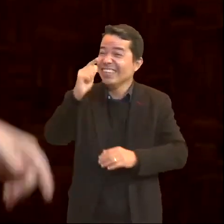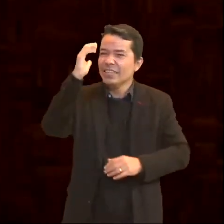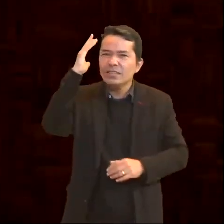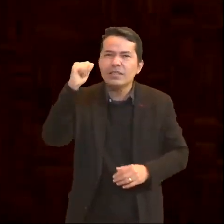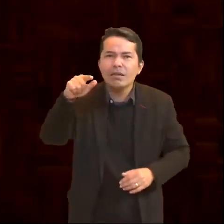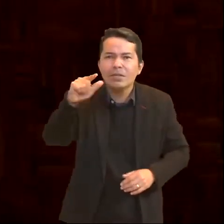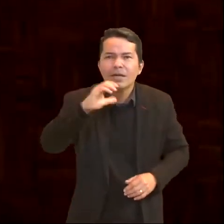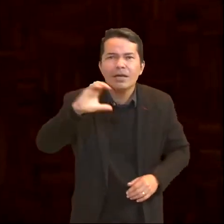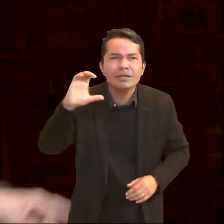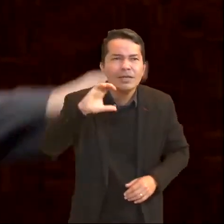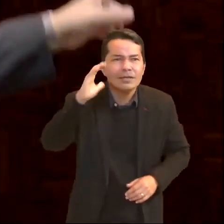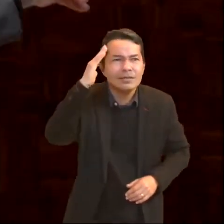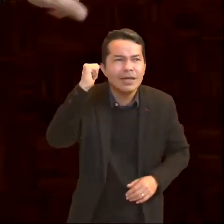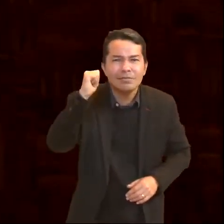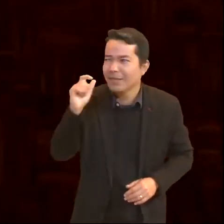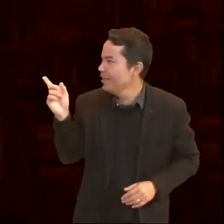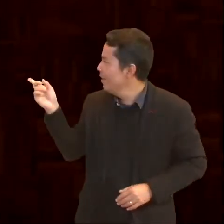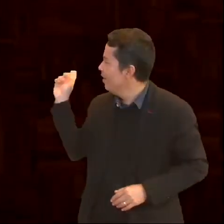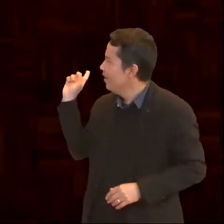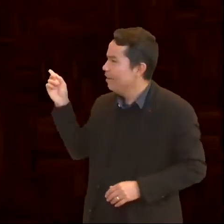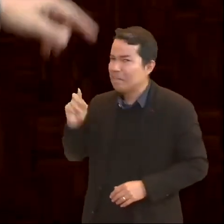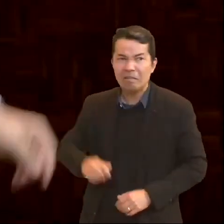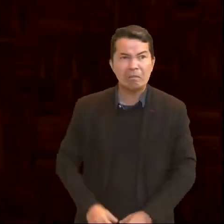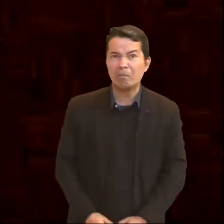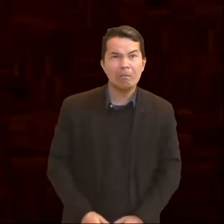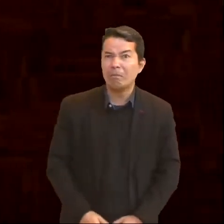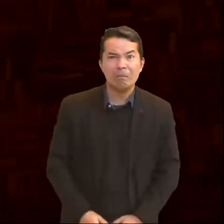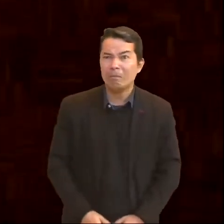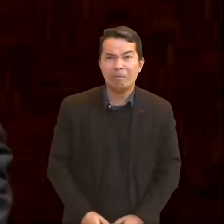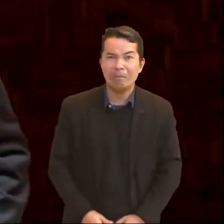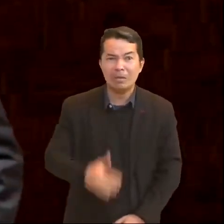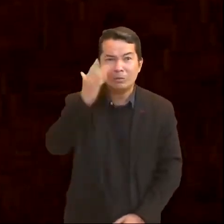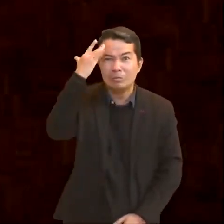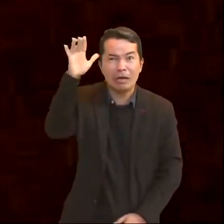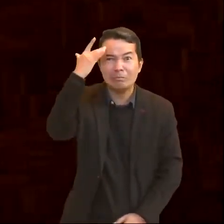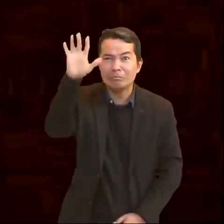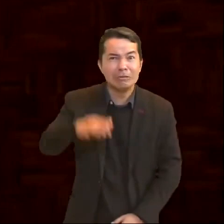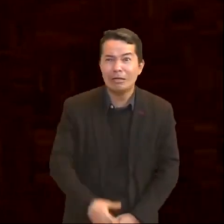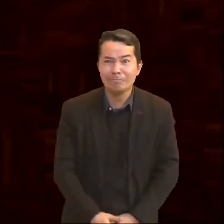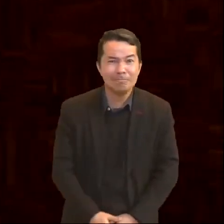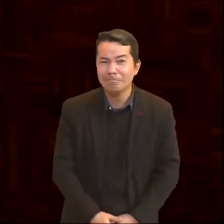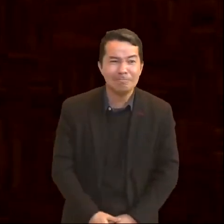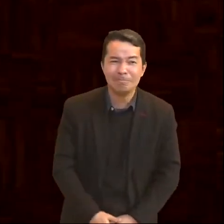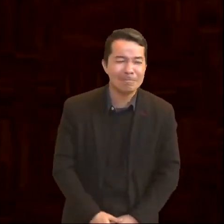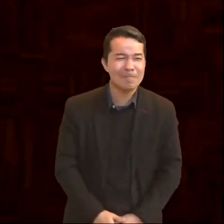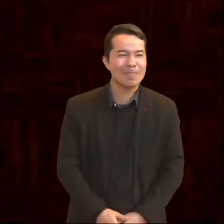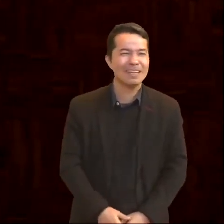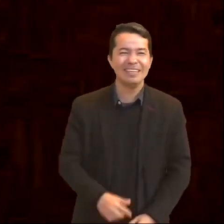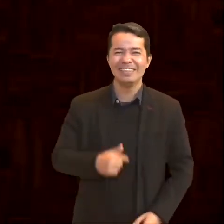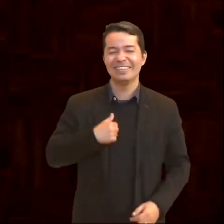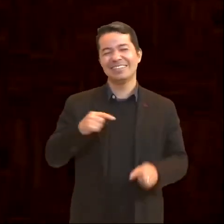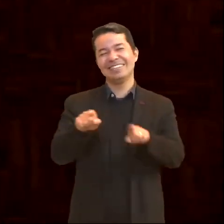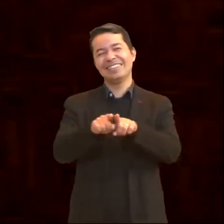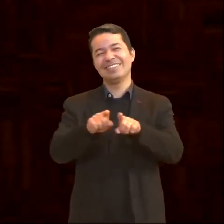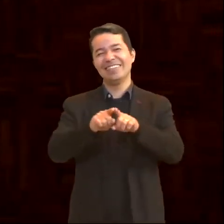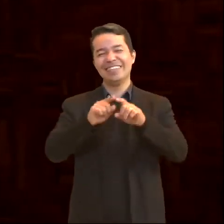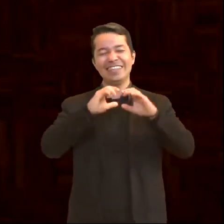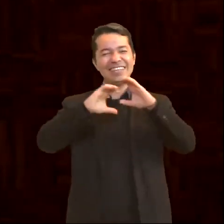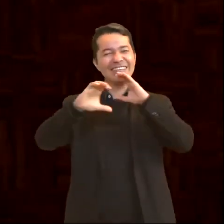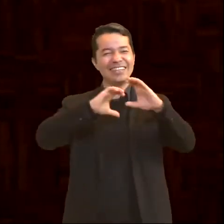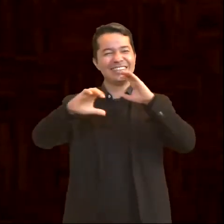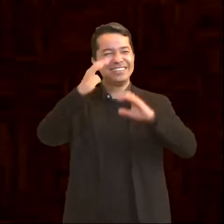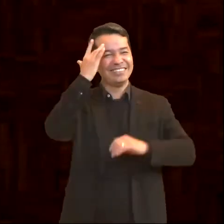ninguém sabe para cantar. Está todo mundo balançando a cabeça. Não pede não, que não vai dar certo. E eu não canto nada, então não vou cantar